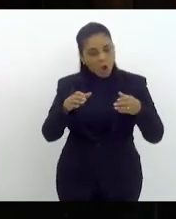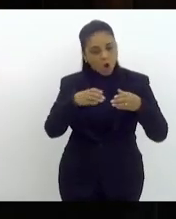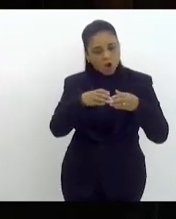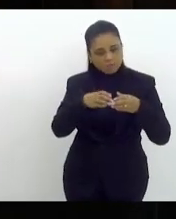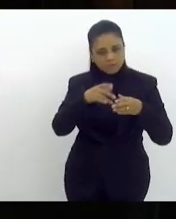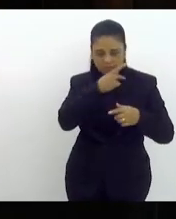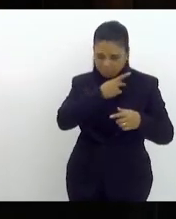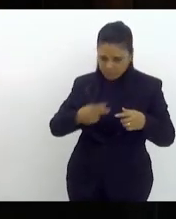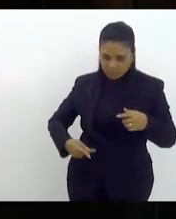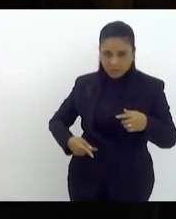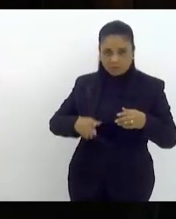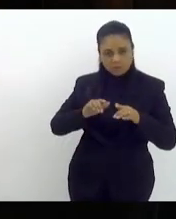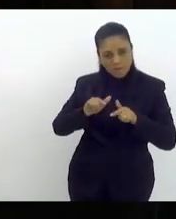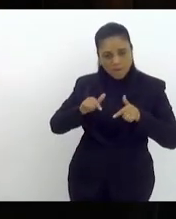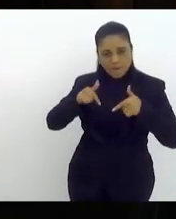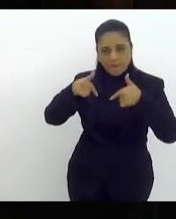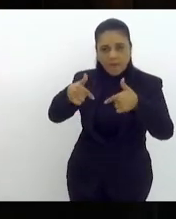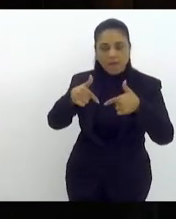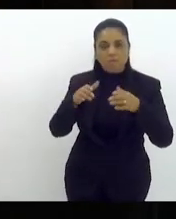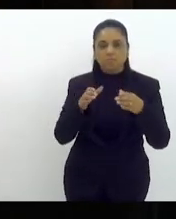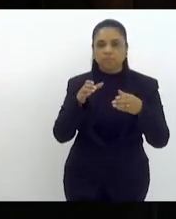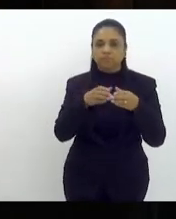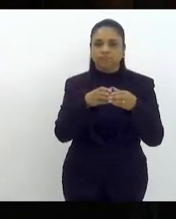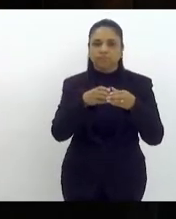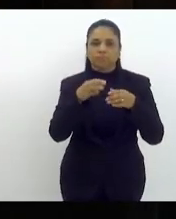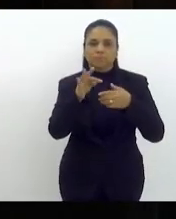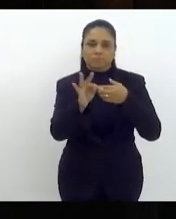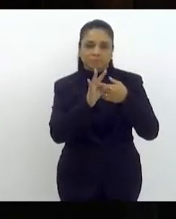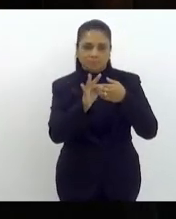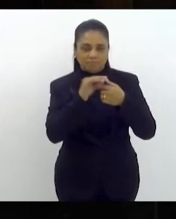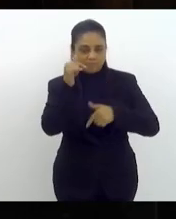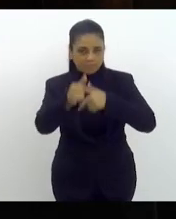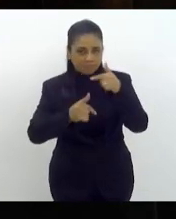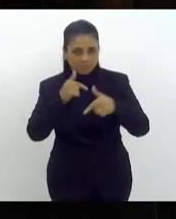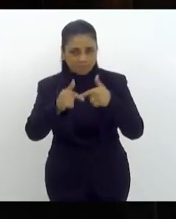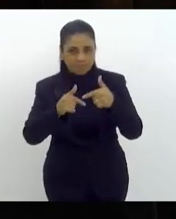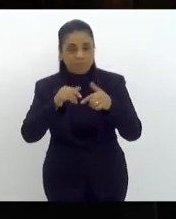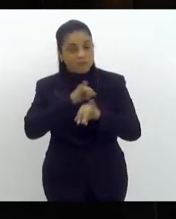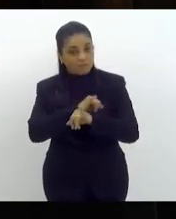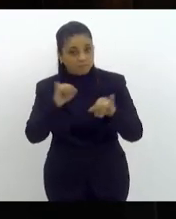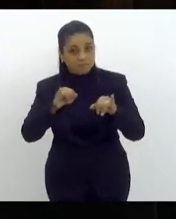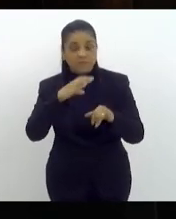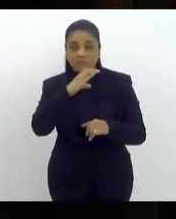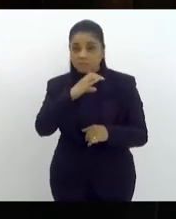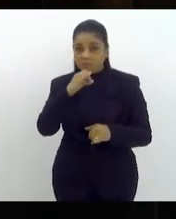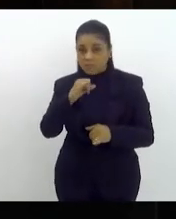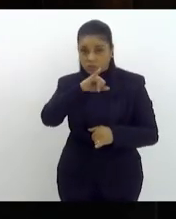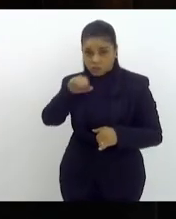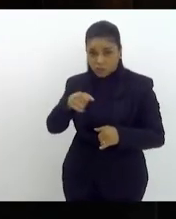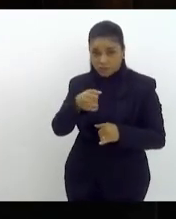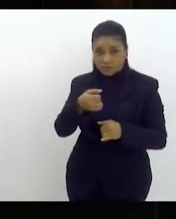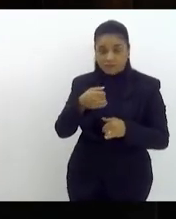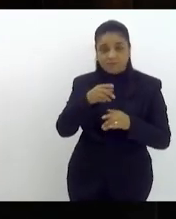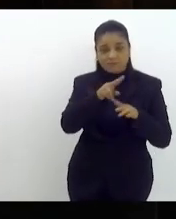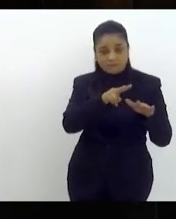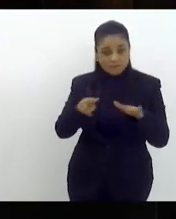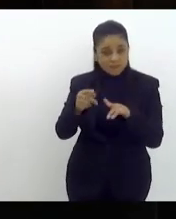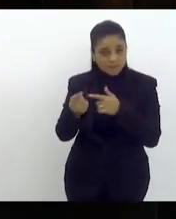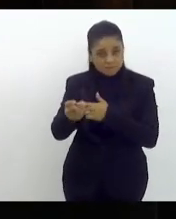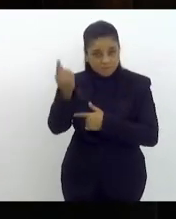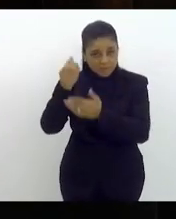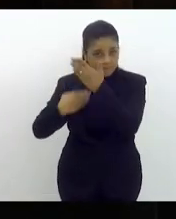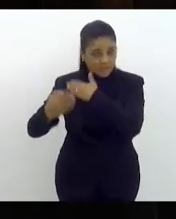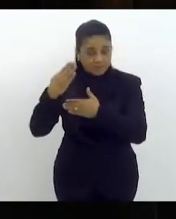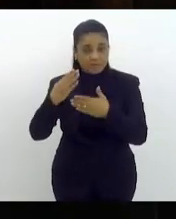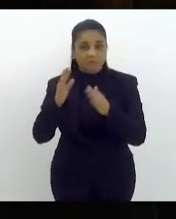casa e levar o trabalho técnico produtivo e aprove Ita o ensejo para dizer que essa ccj na semana passada terminou o seu